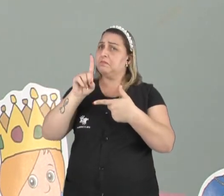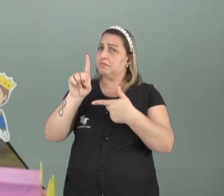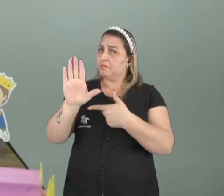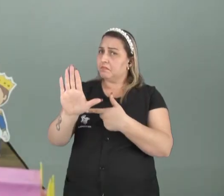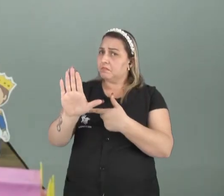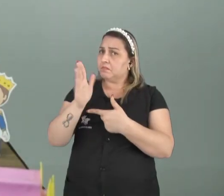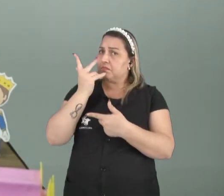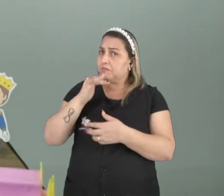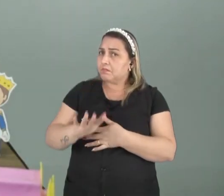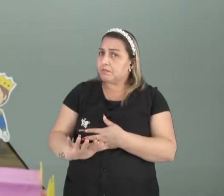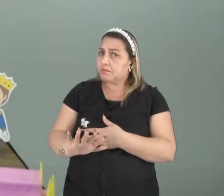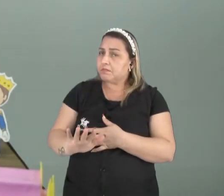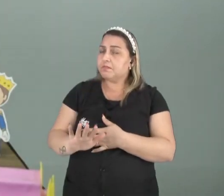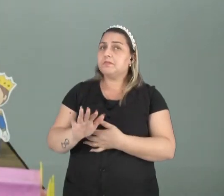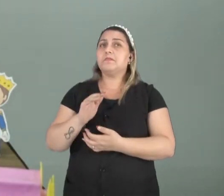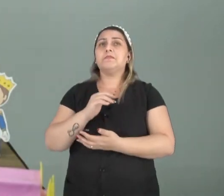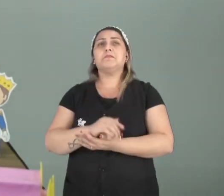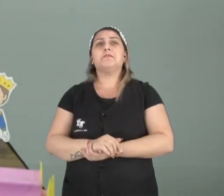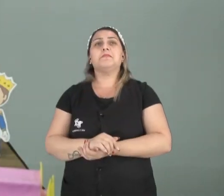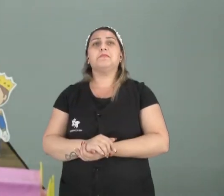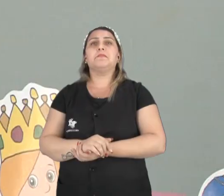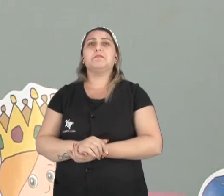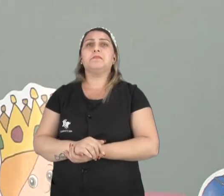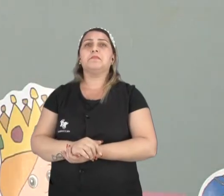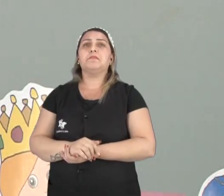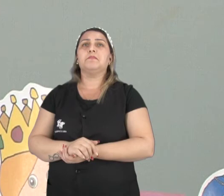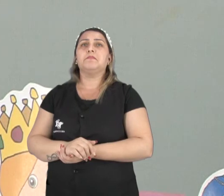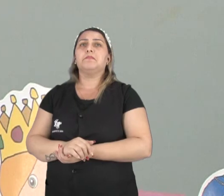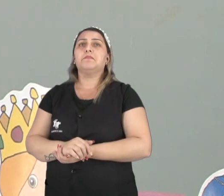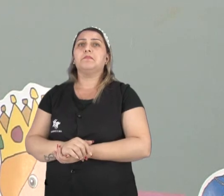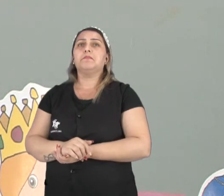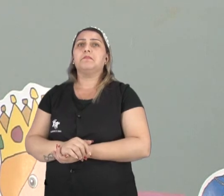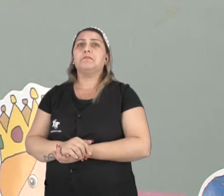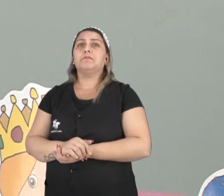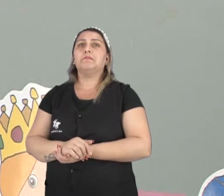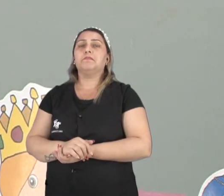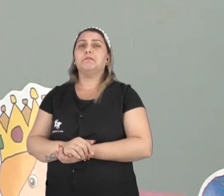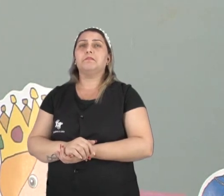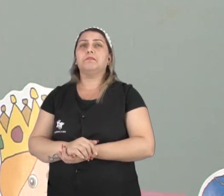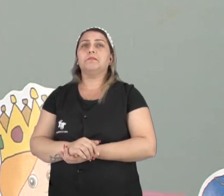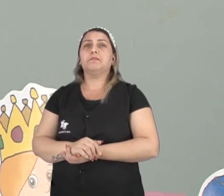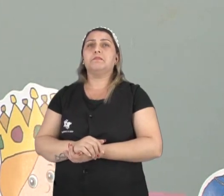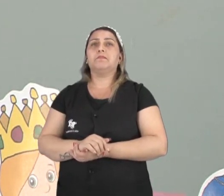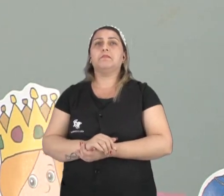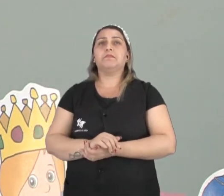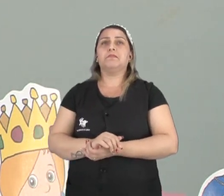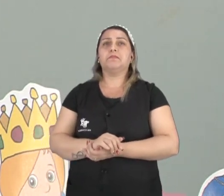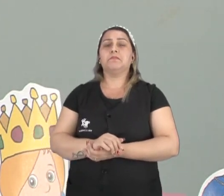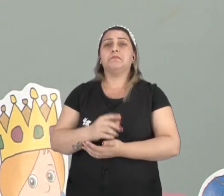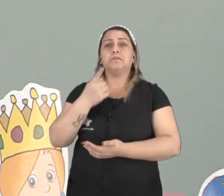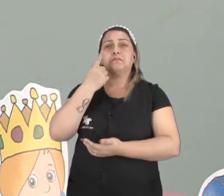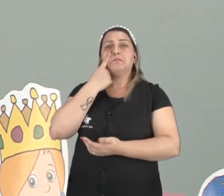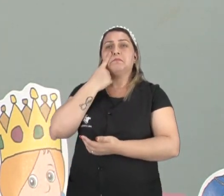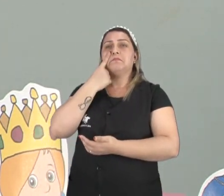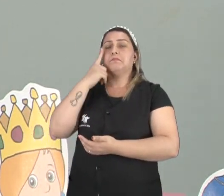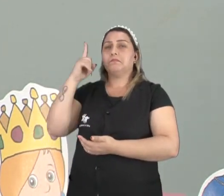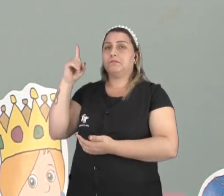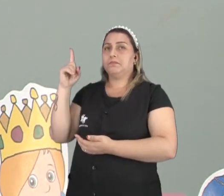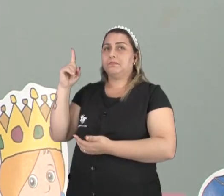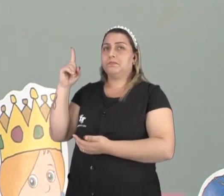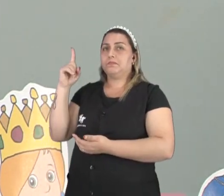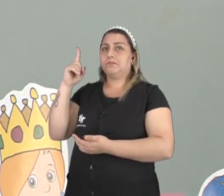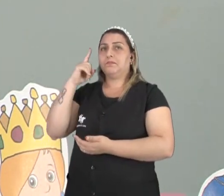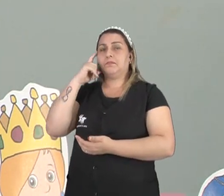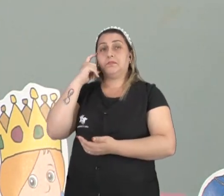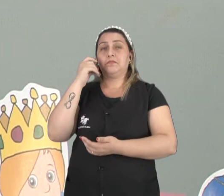palmo, crianças? Vamos conferir, então. Vou medir assim para ficar bem mais fácil para você visualizar.